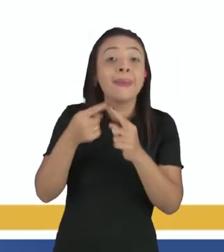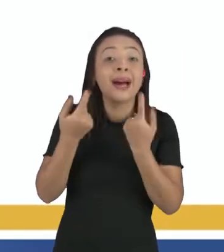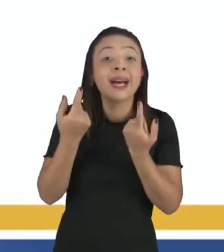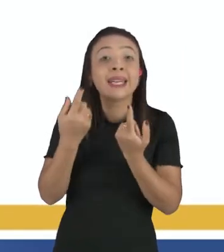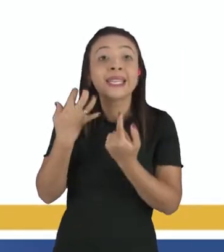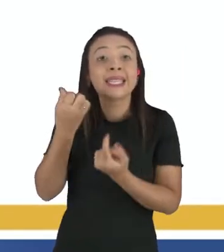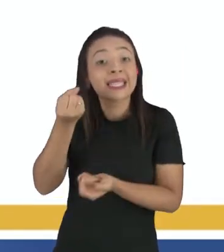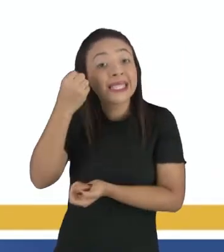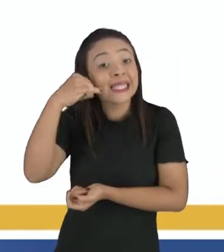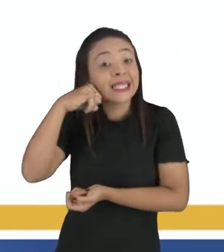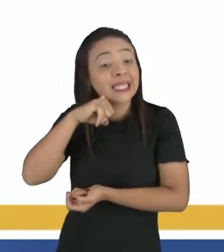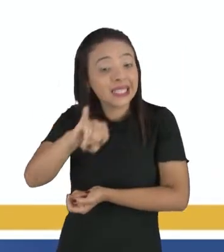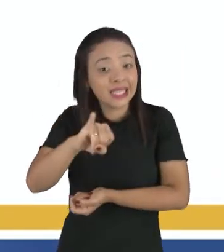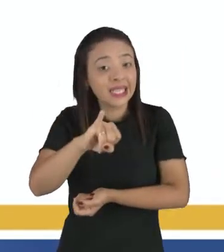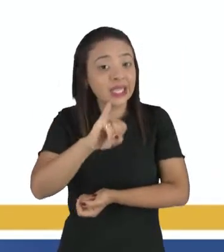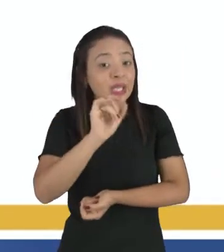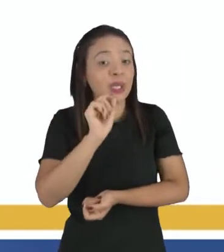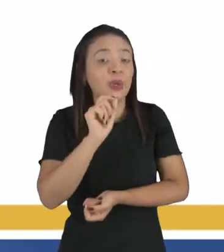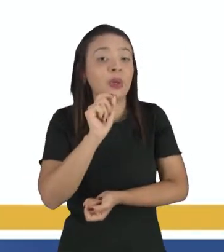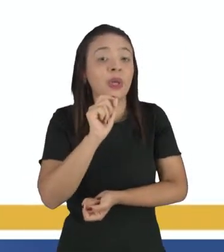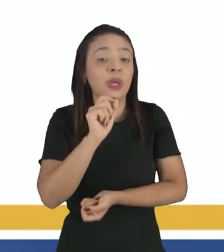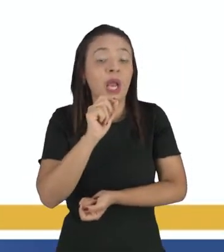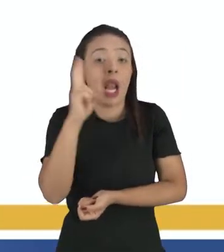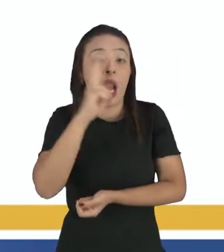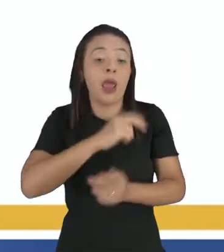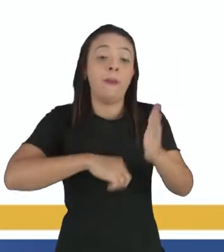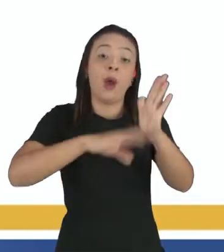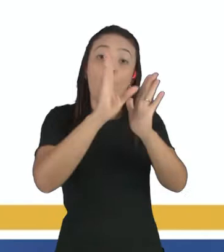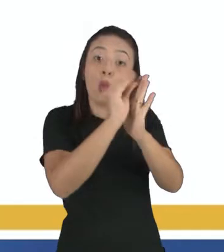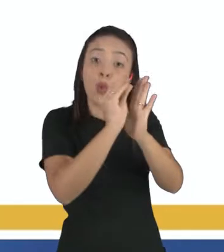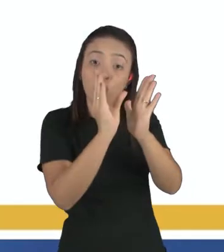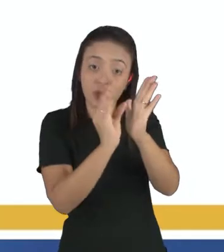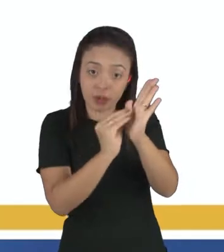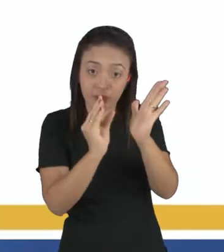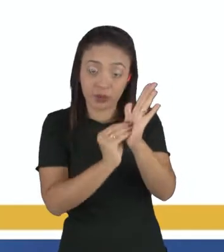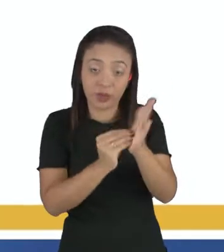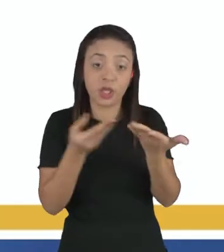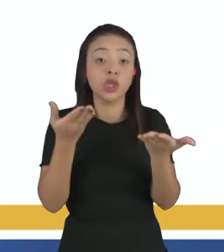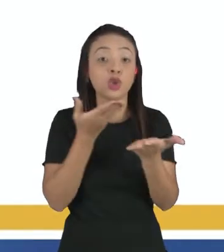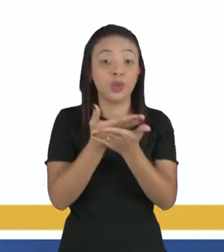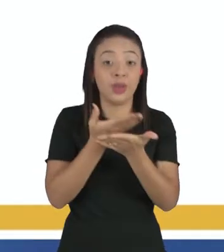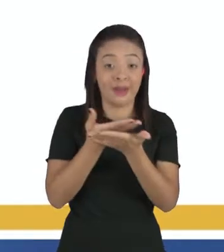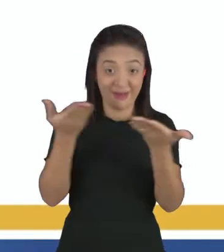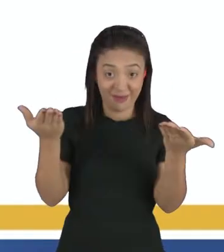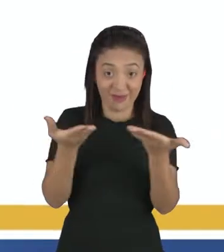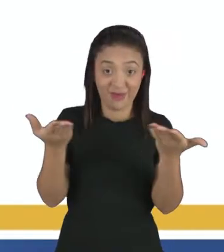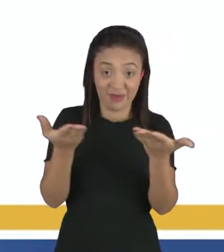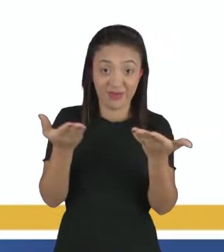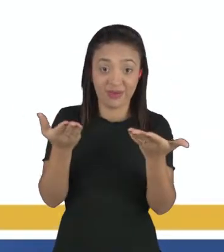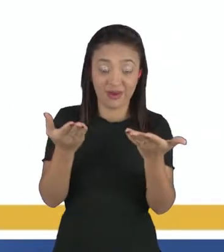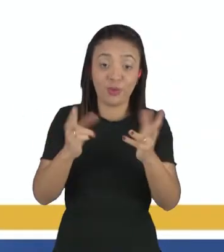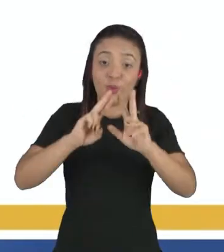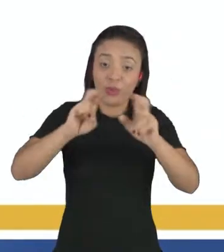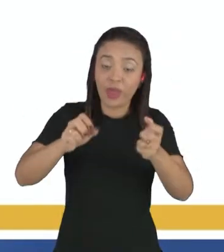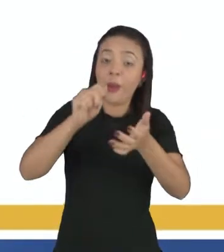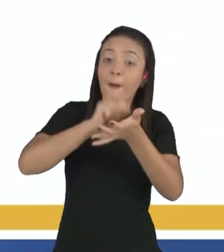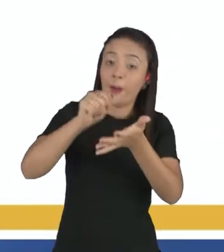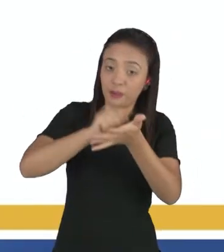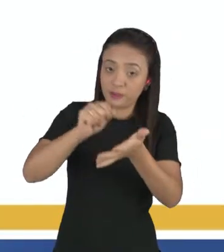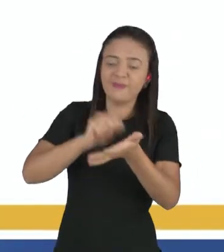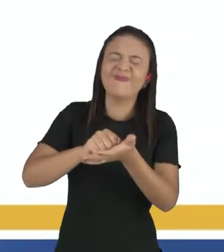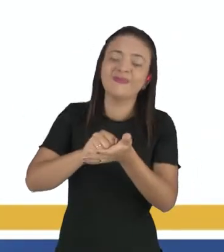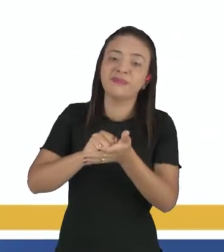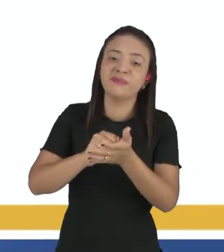lado conteudista e teórico, como é o que nós vamos fazer agora, sobre a